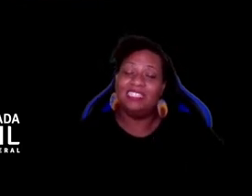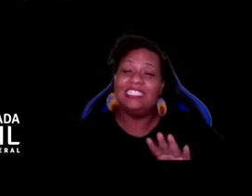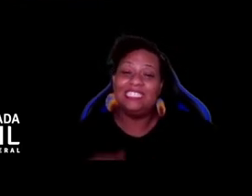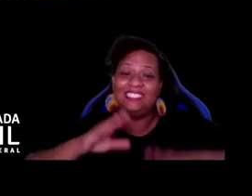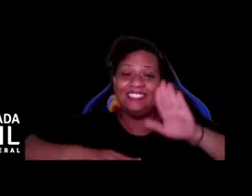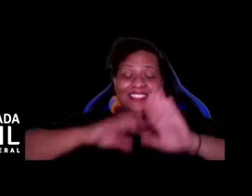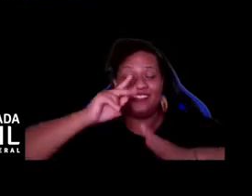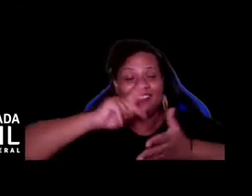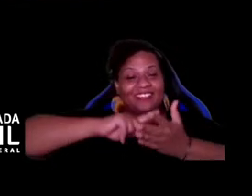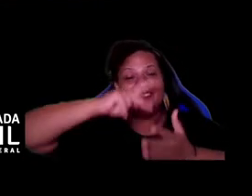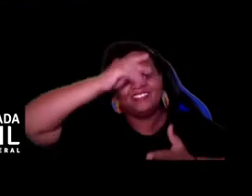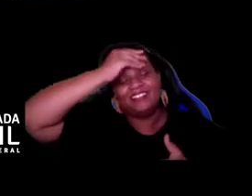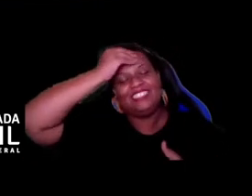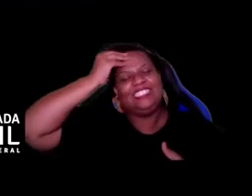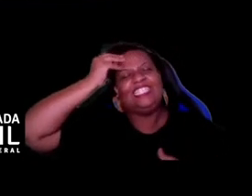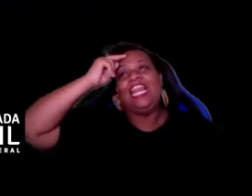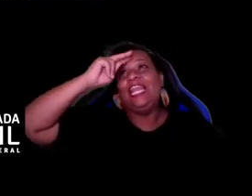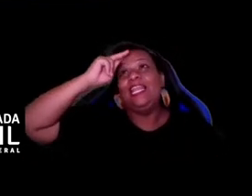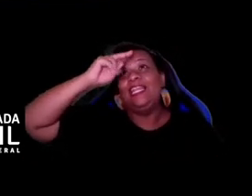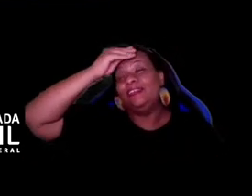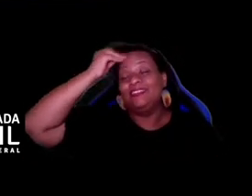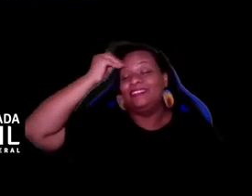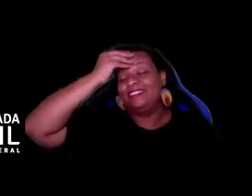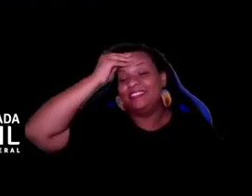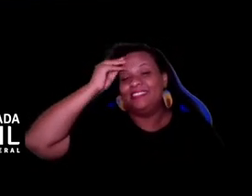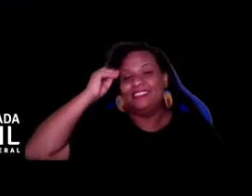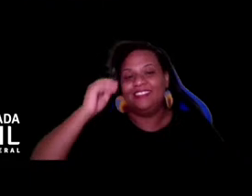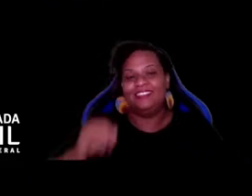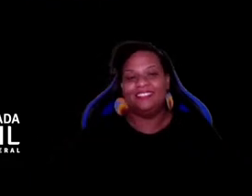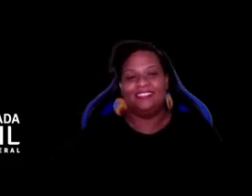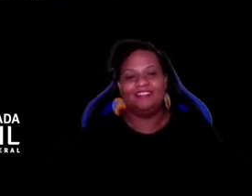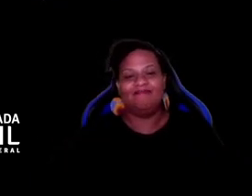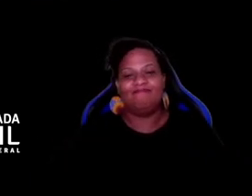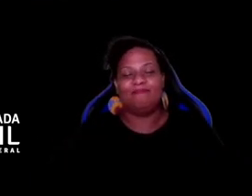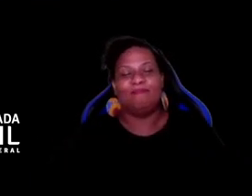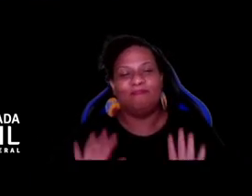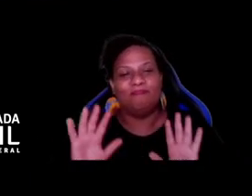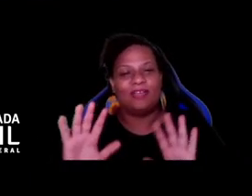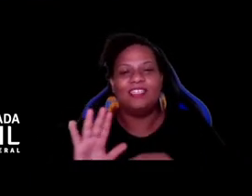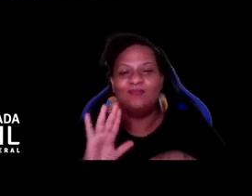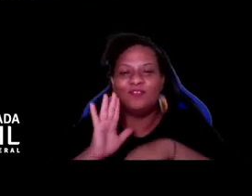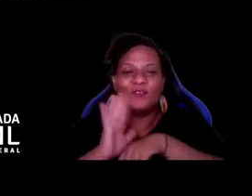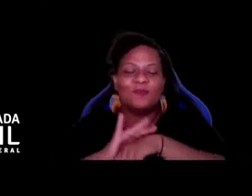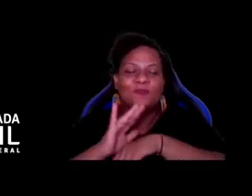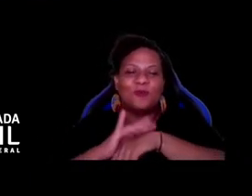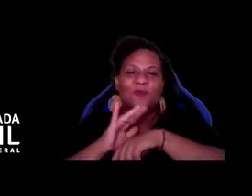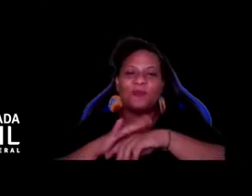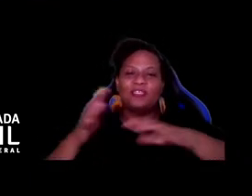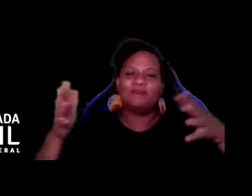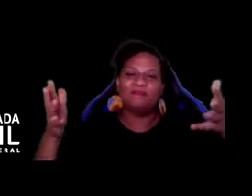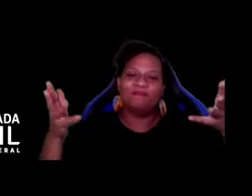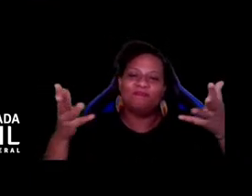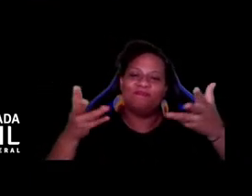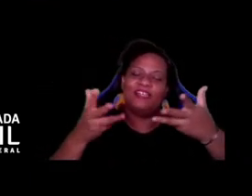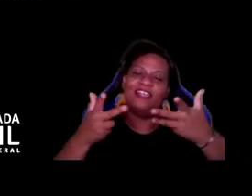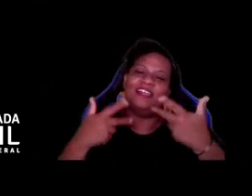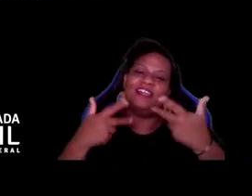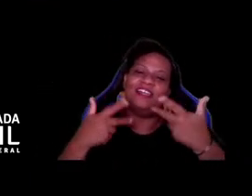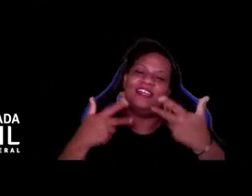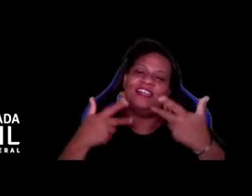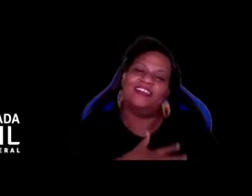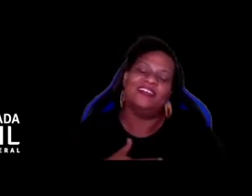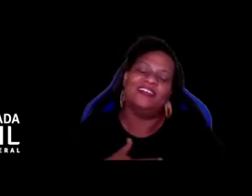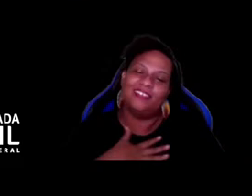mesmo a lembrança, a localização. Mas foi um momento muito, muito grandioso, muito bacana, e